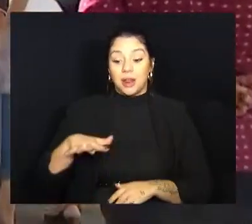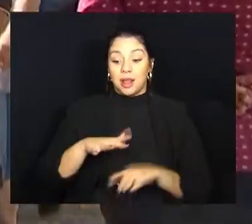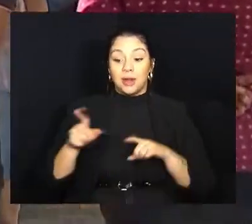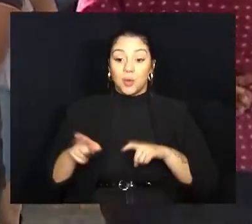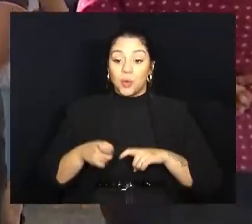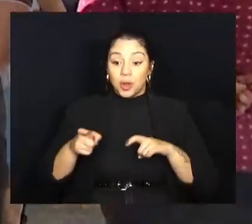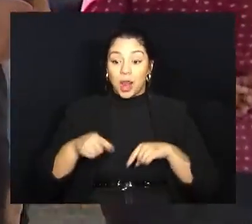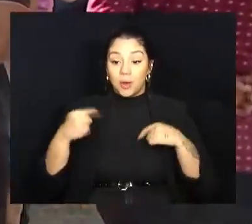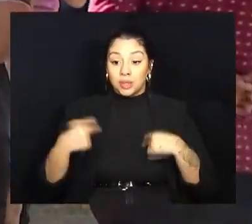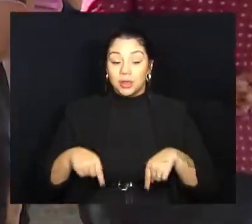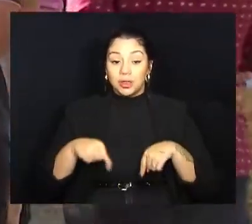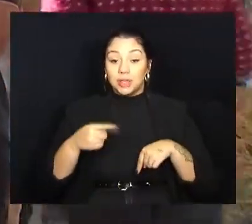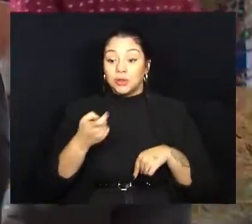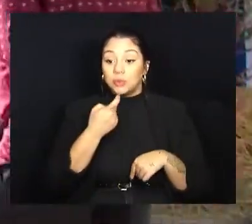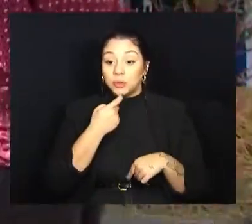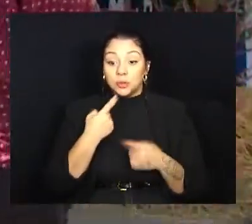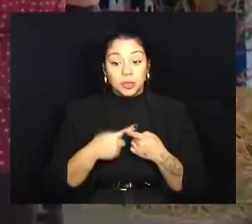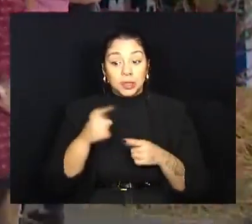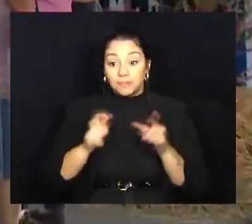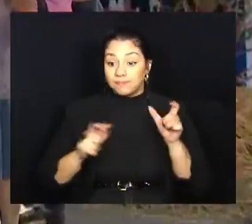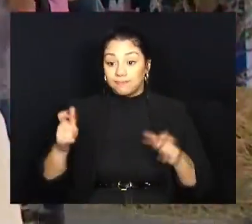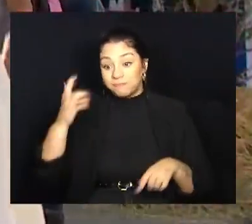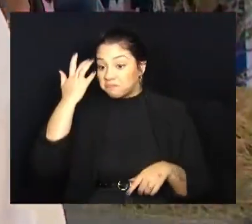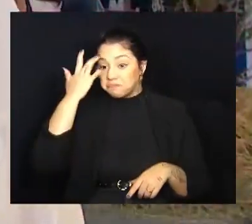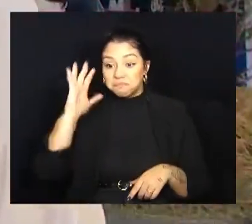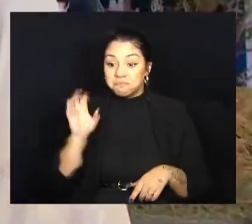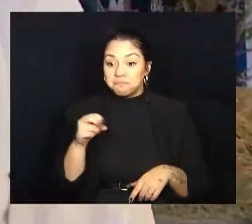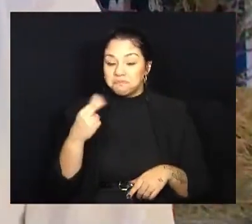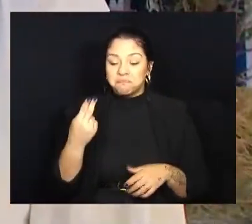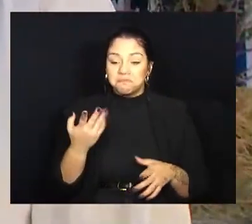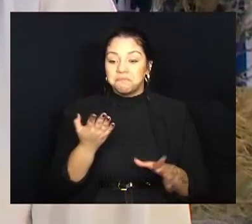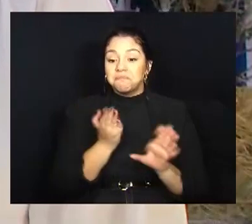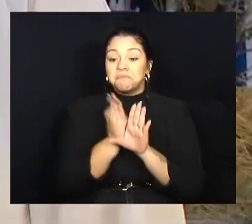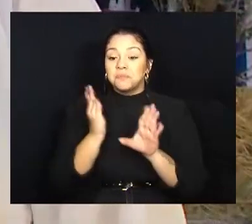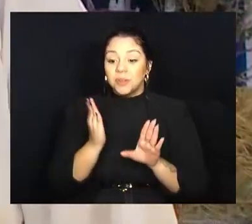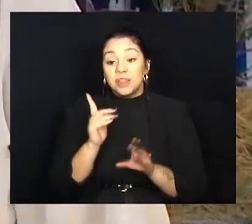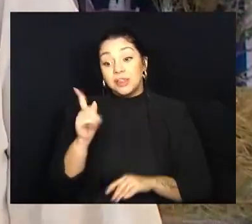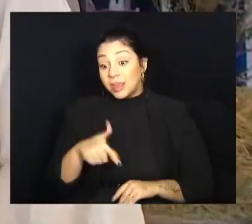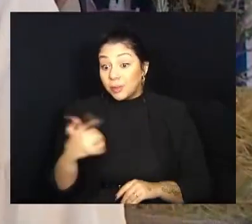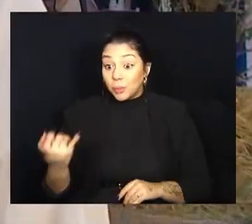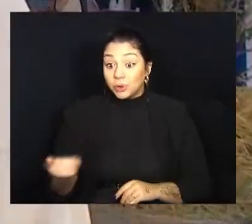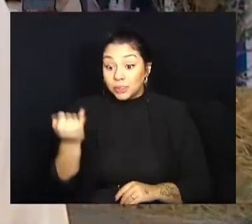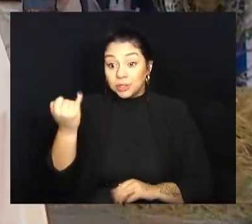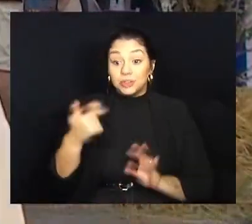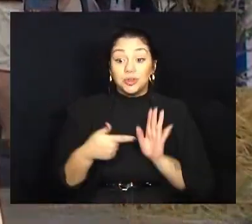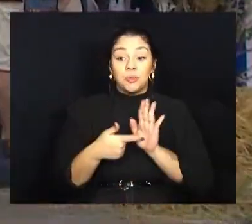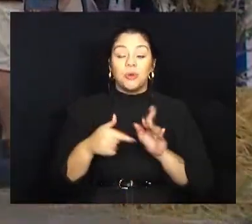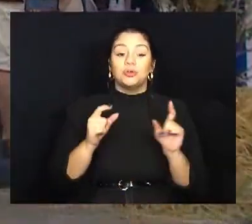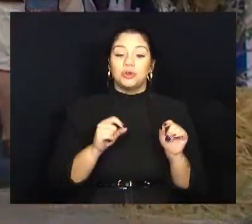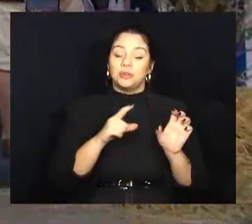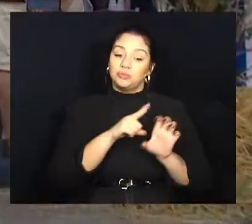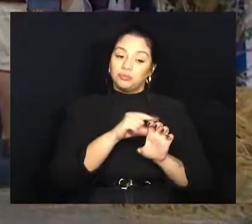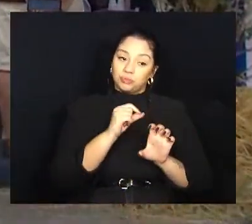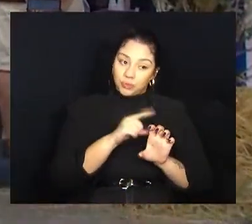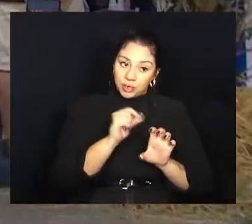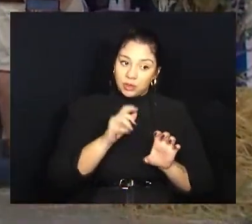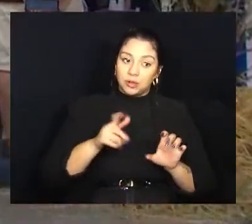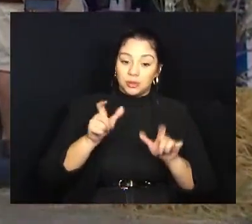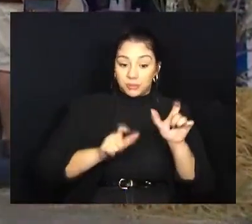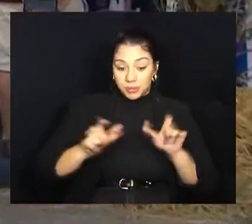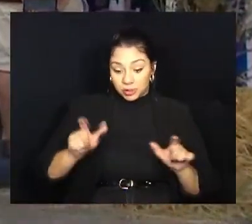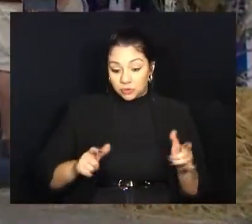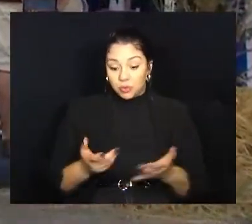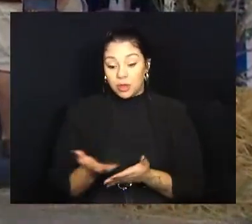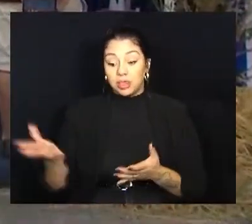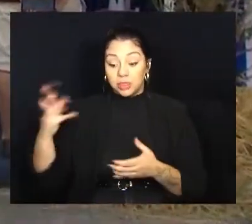município. Muitas vezes as pessoas não sabem ou não identificam. E isso é super importante, mostra aí o empreendedorismo das pessoas